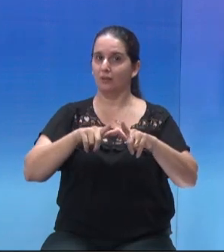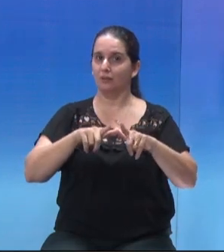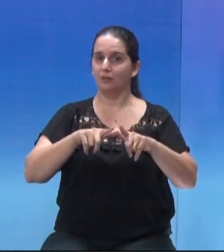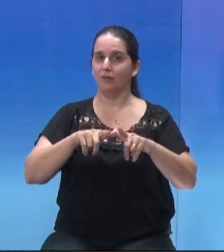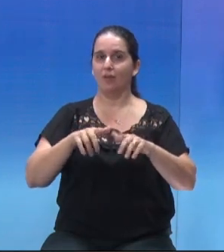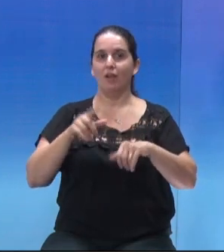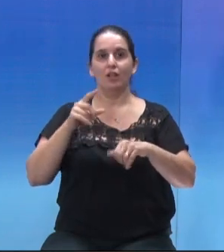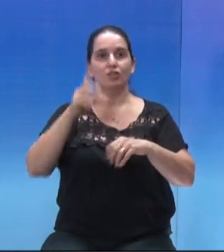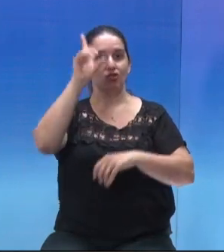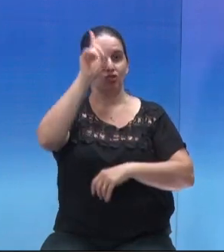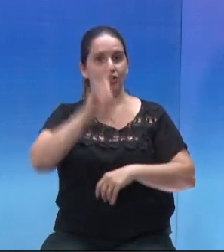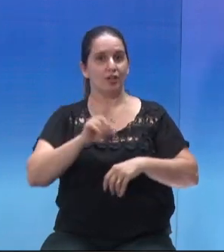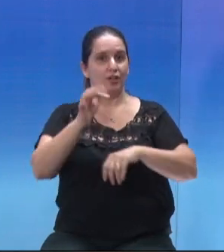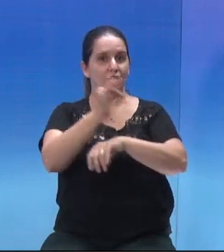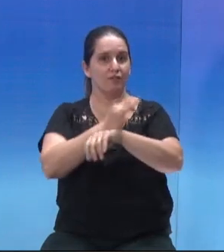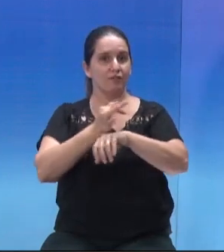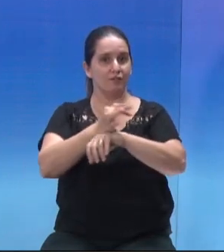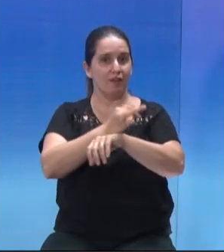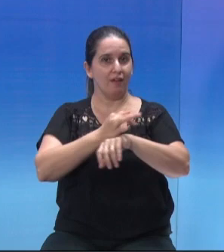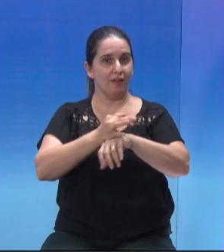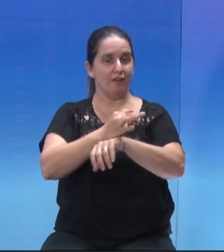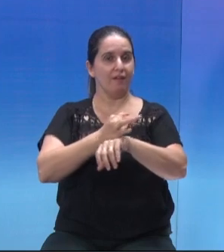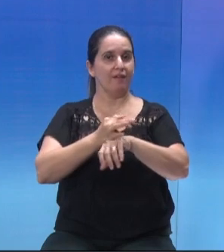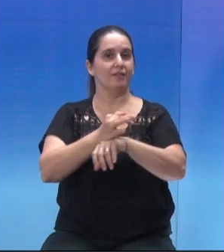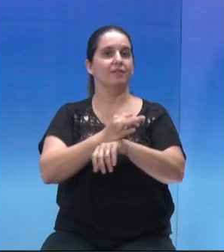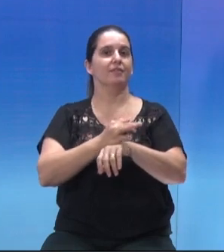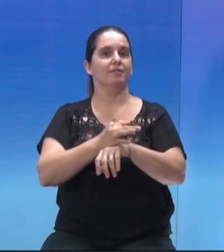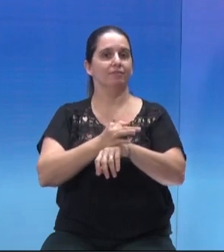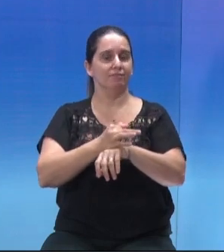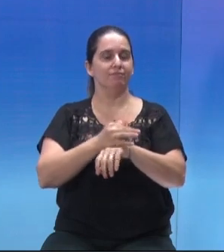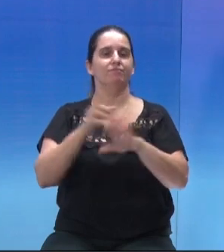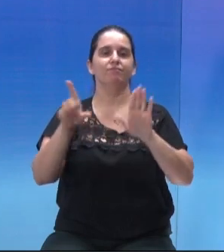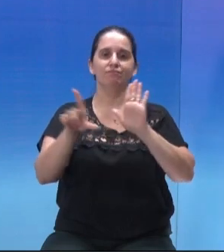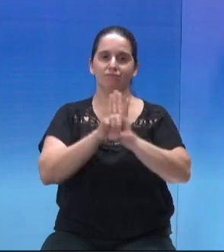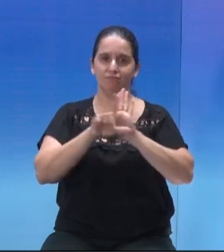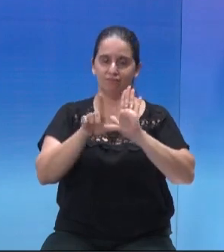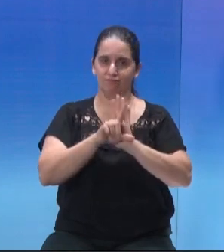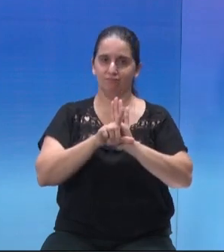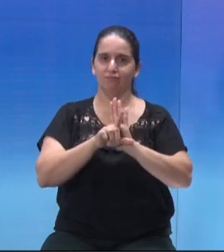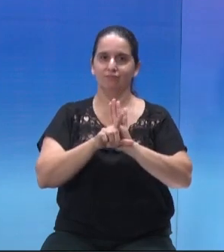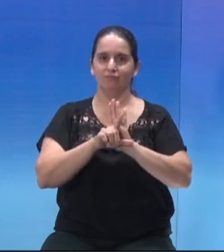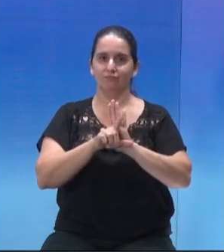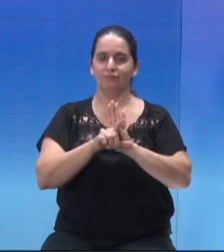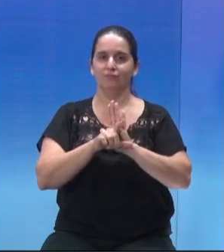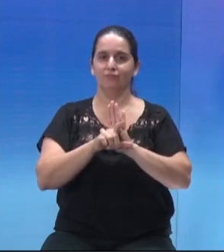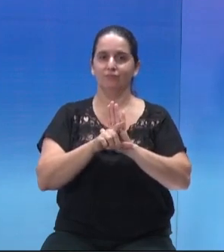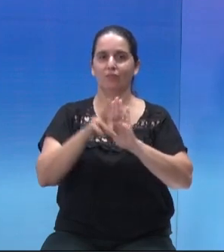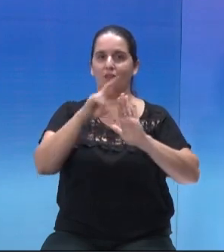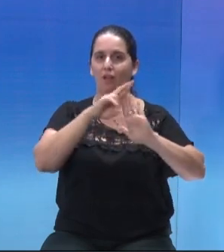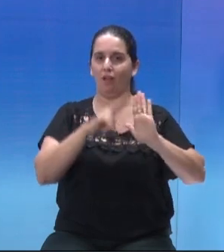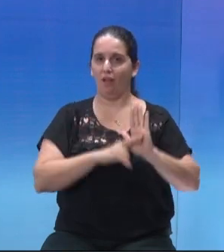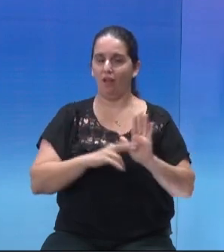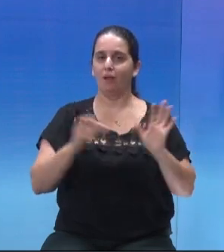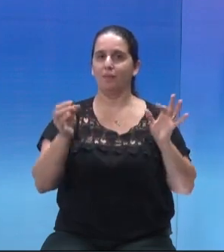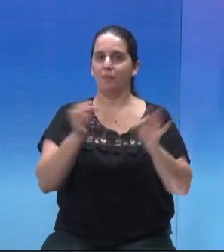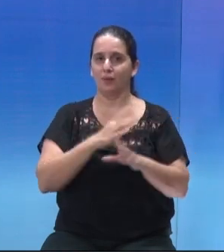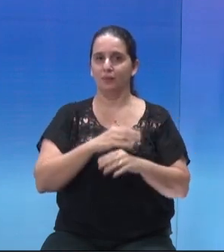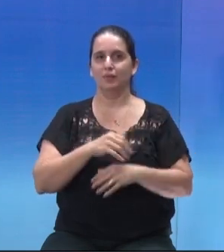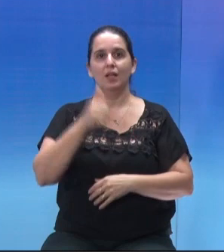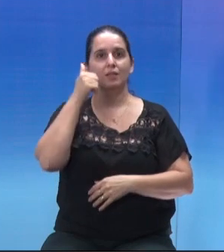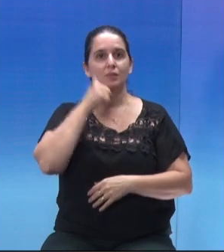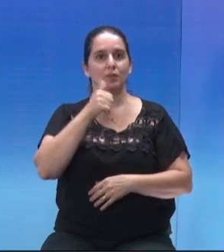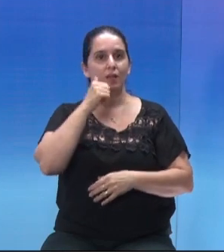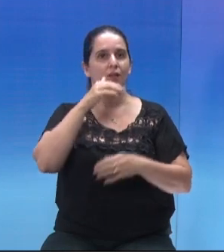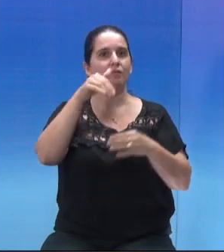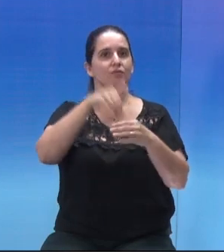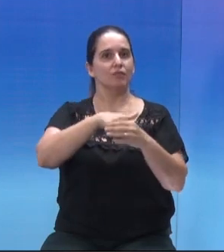né. Então, os brasileiros, eles não tinham férias, né, legalizadas, né, institucionalizadas, formalizadas, né, e as mulheres não votavam.